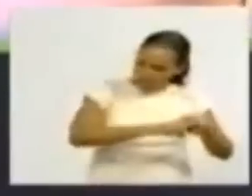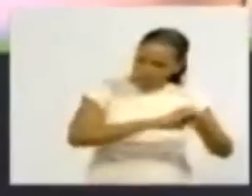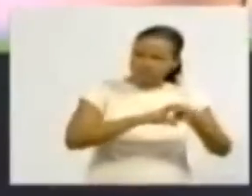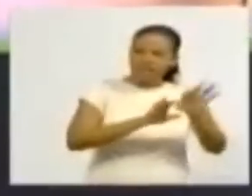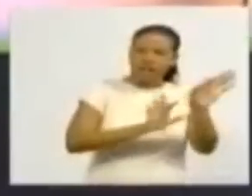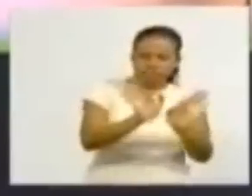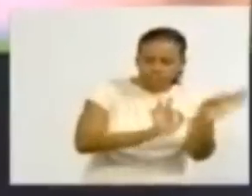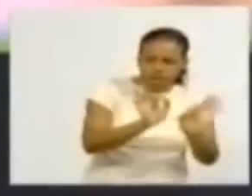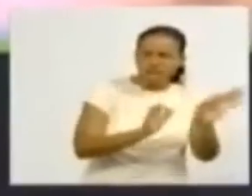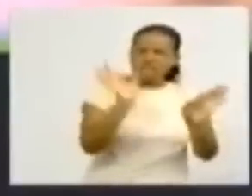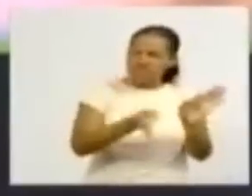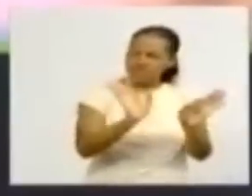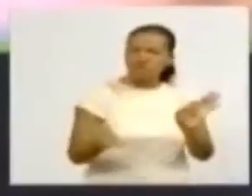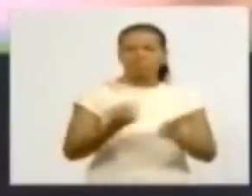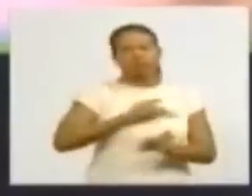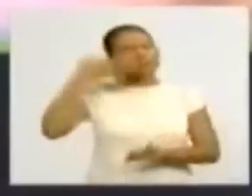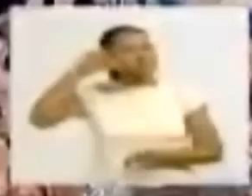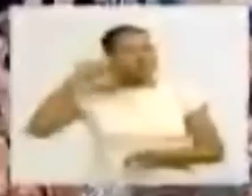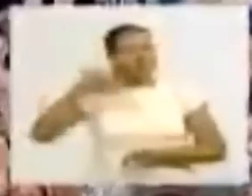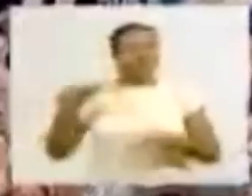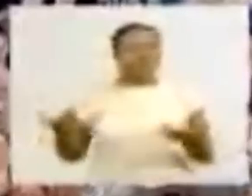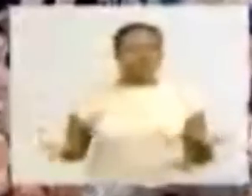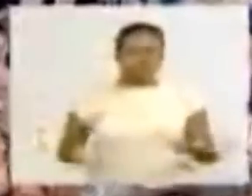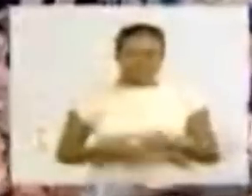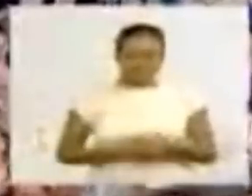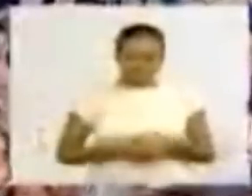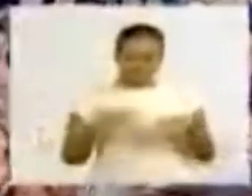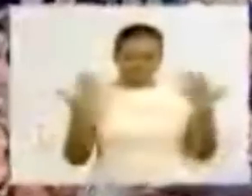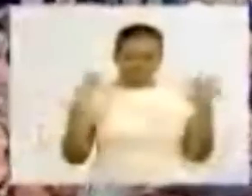sentar bonitinho para a gente fazer a pregação?